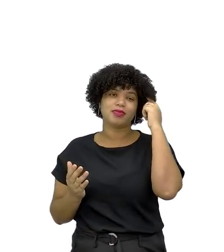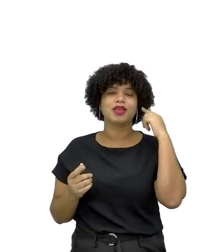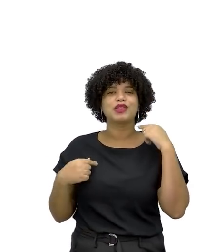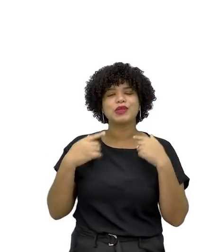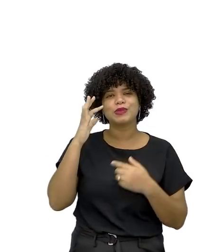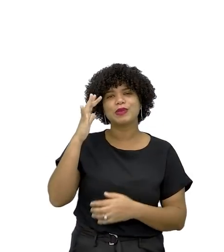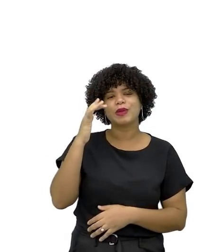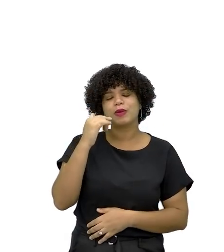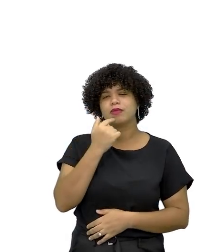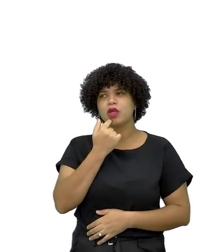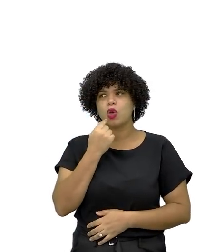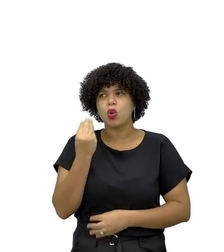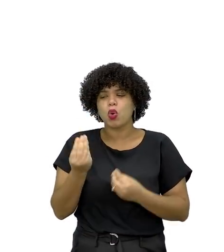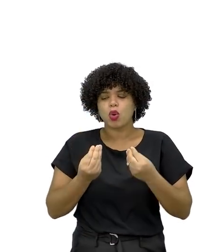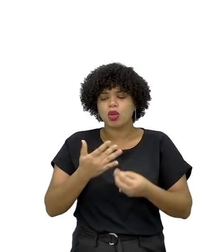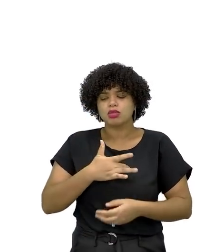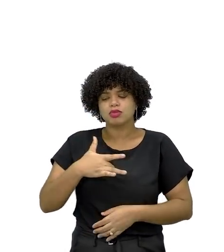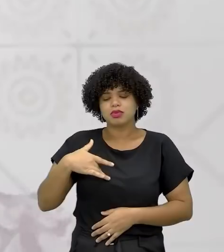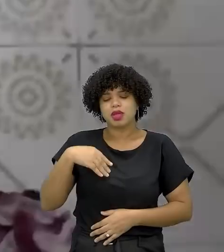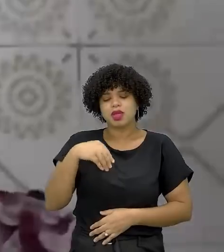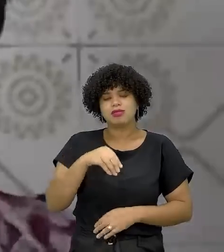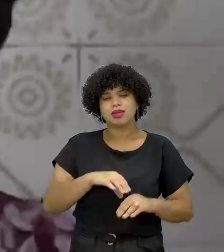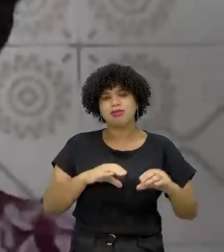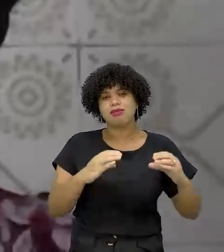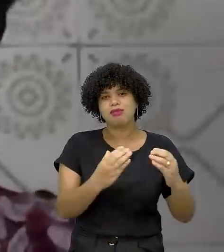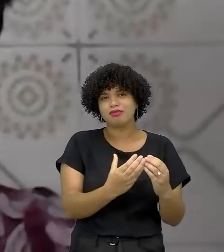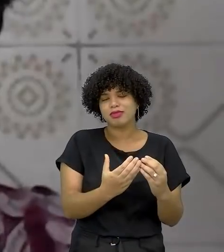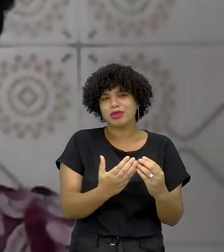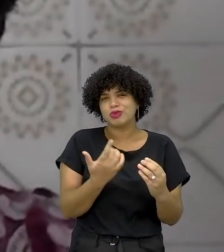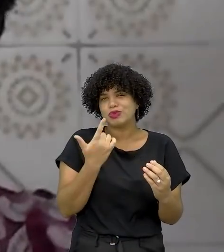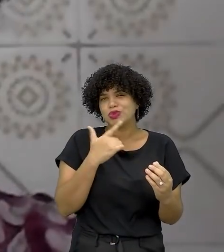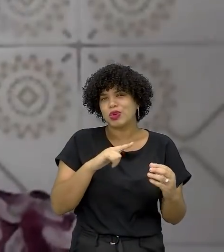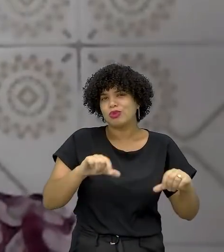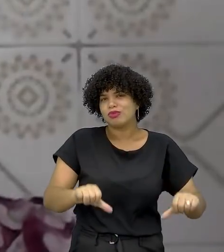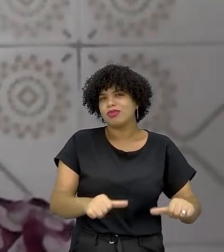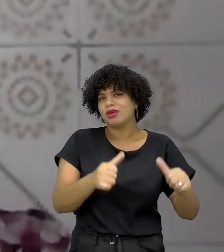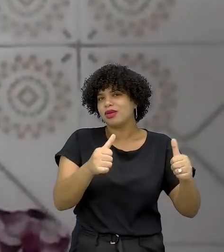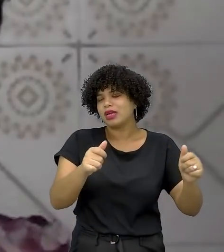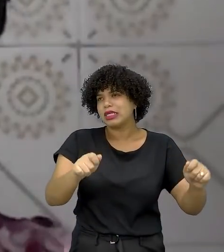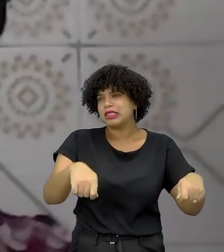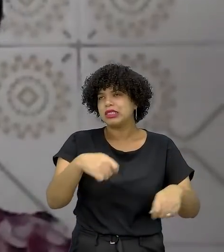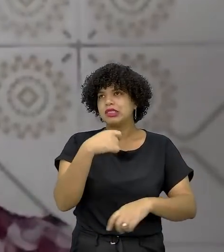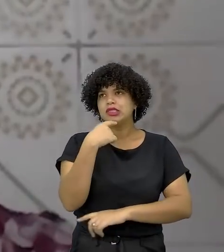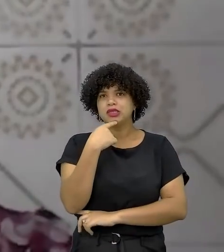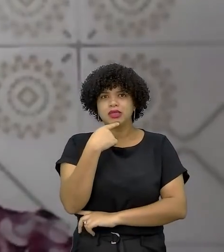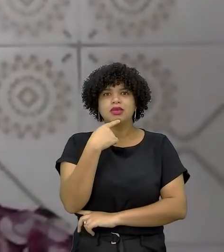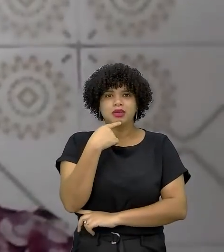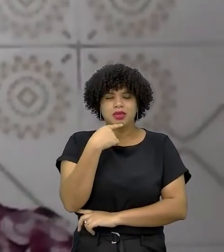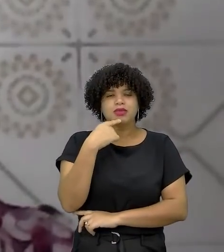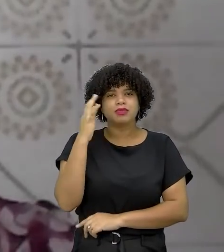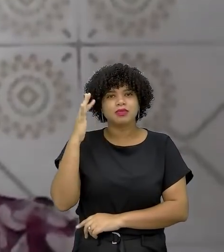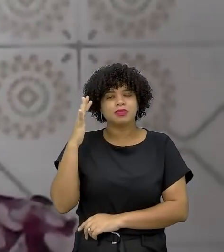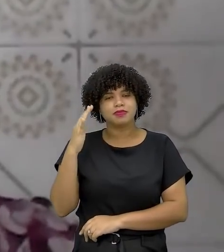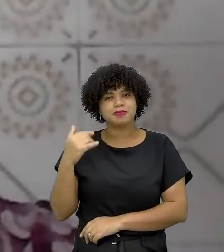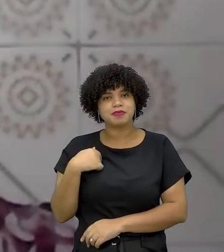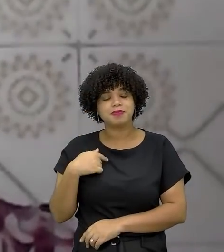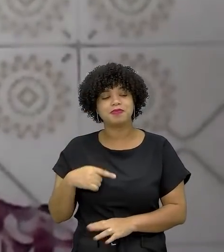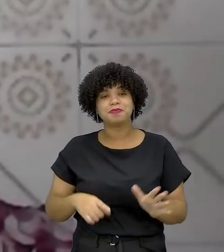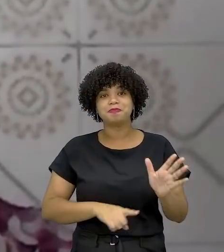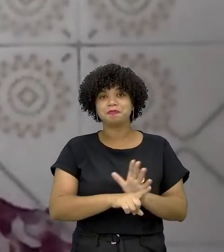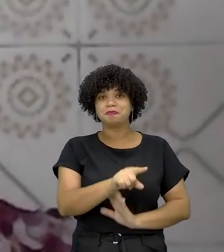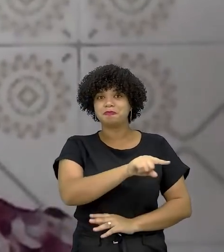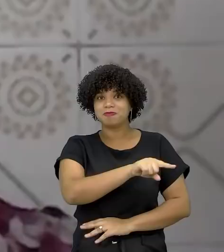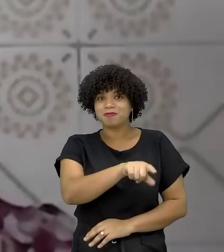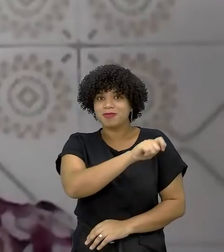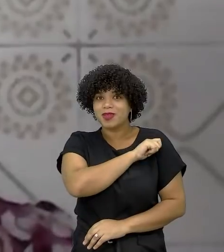melhorar as condições de saúde na comunidade. Então, aqui eu levo para os meus alunos essa questão, aonde eles